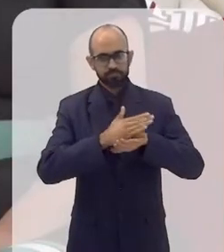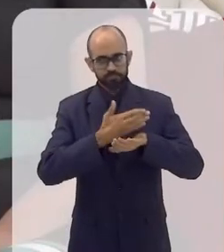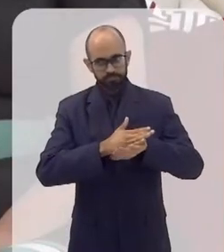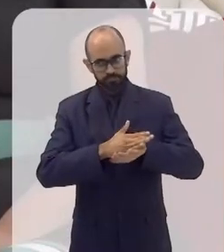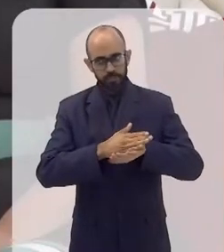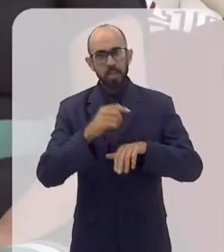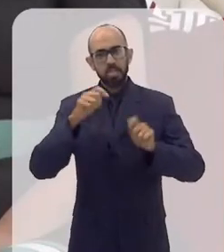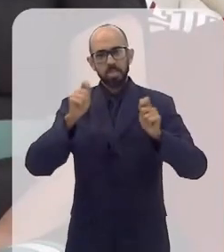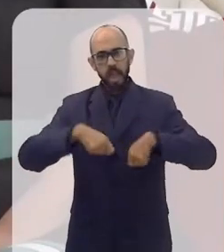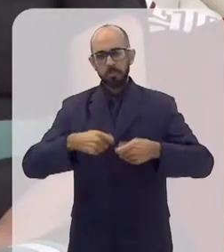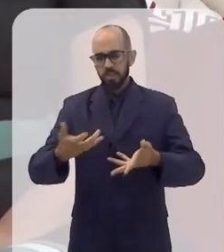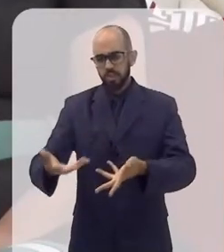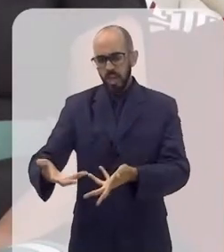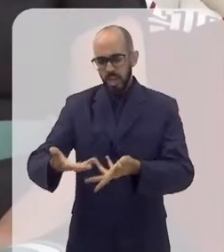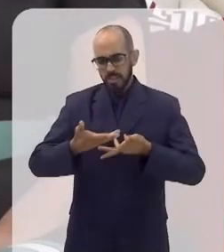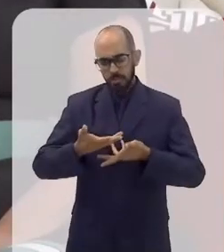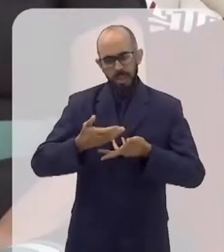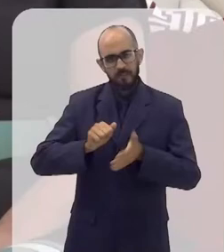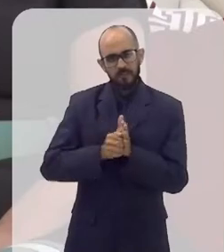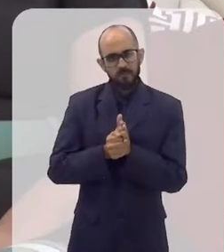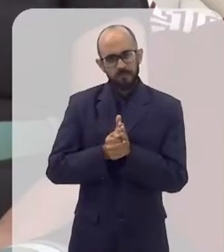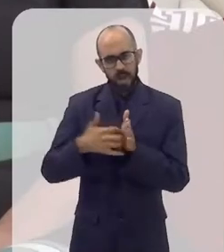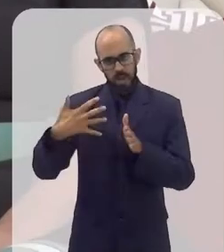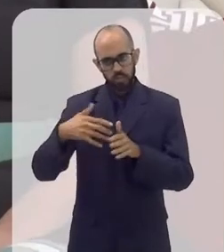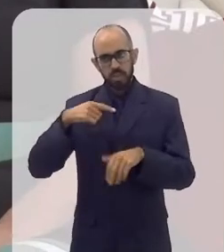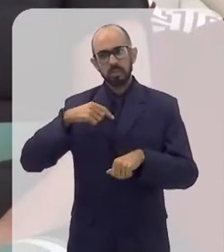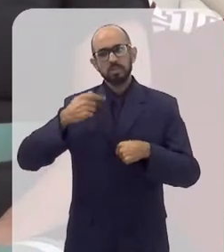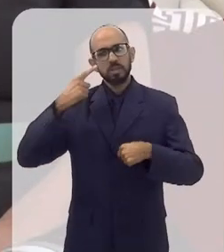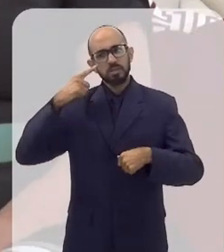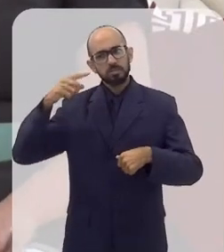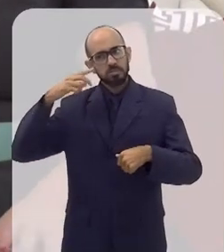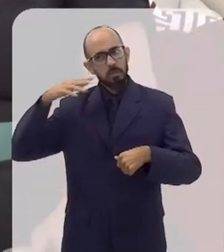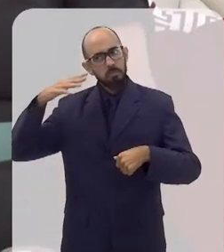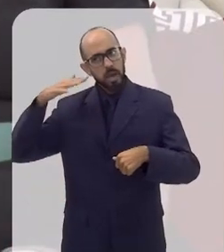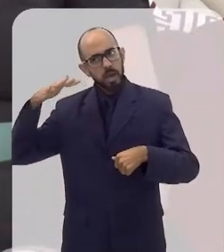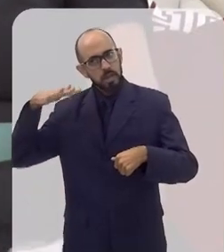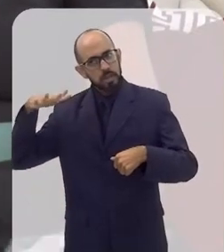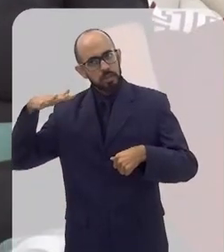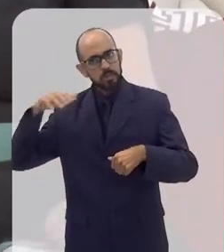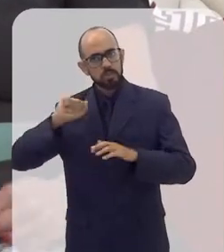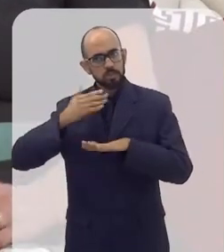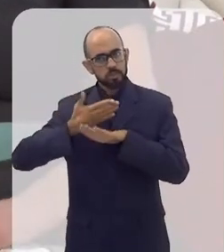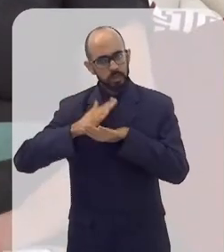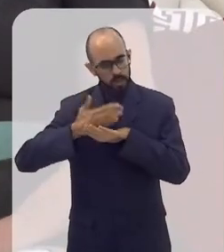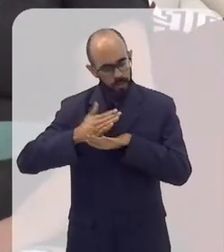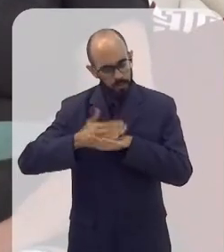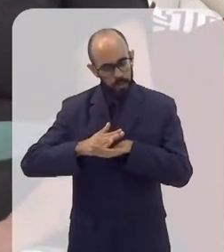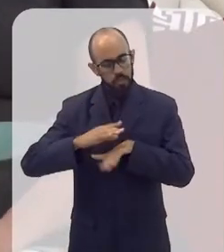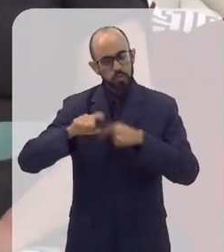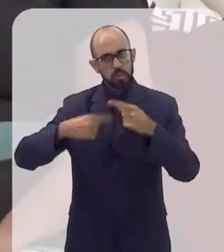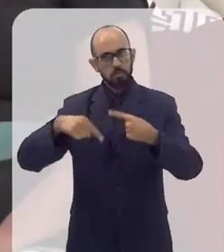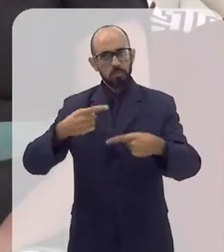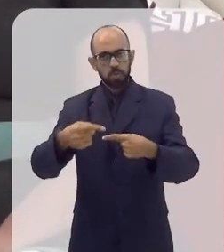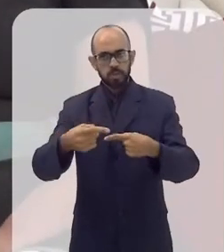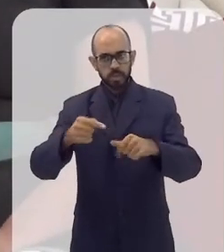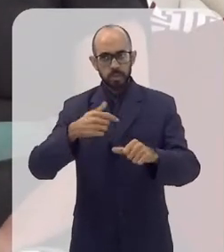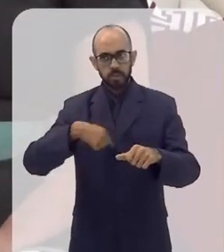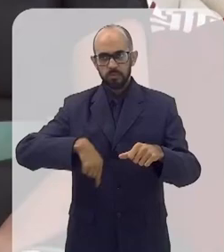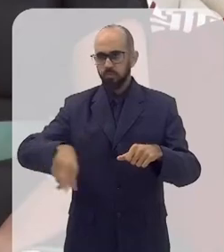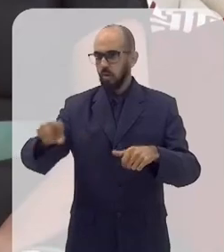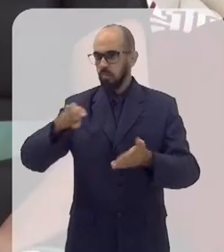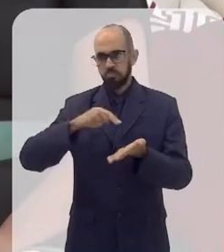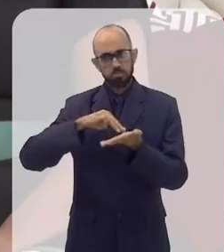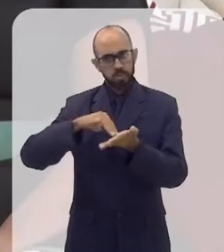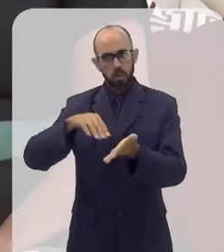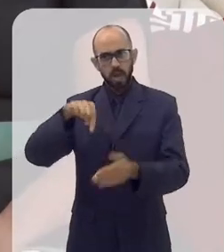receber centenas de missionários simultaneamente. Eles recebem algumas semanas de treinamento e após isso eles vão para